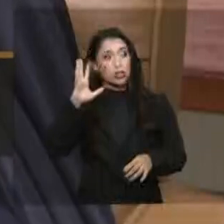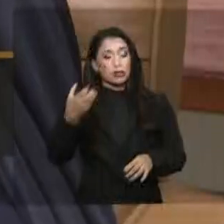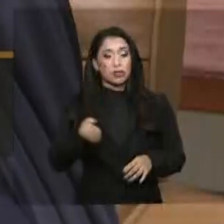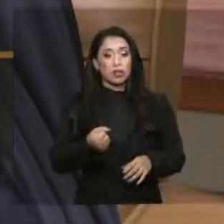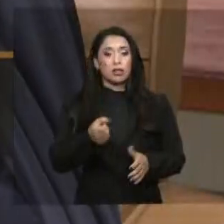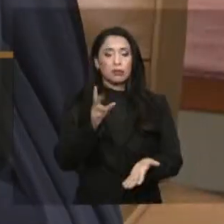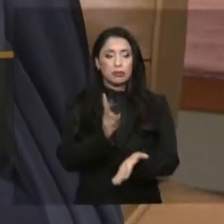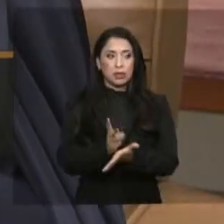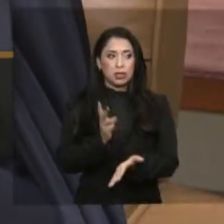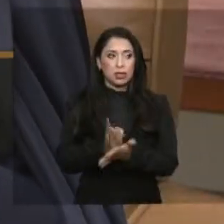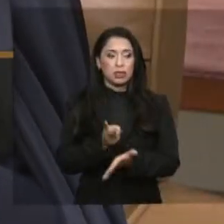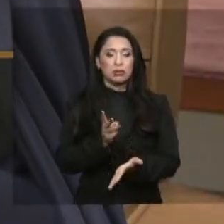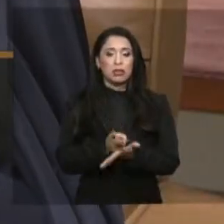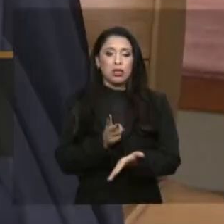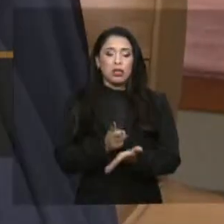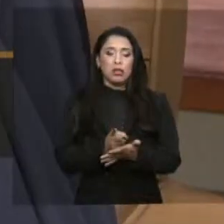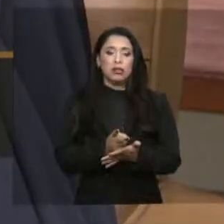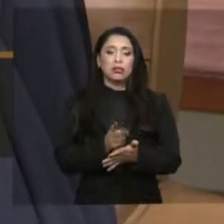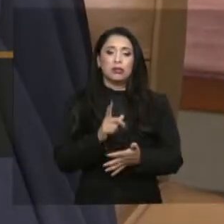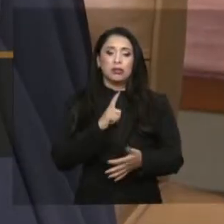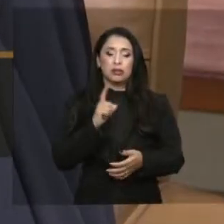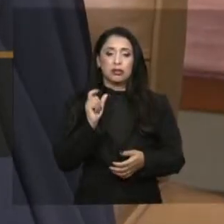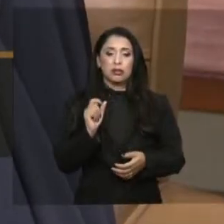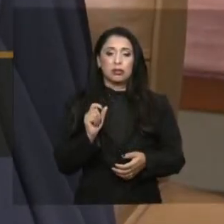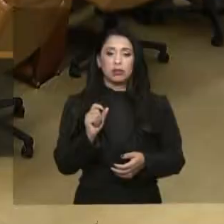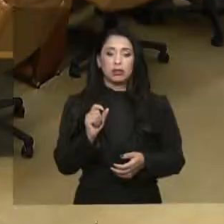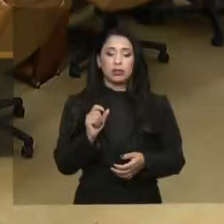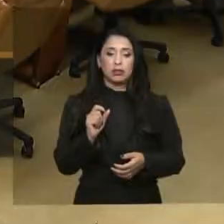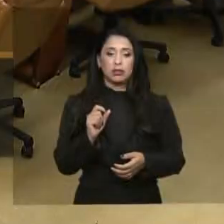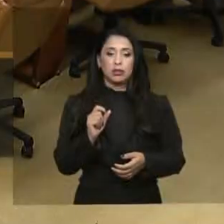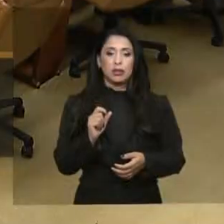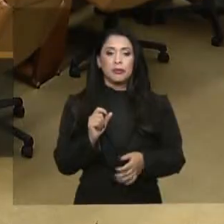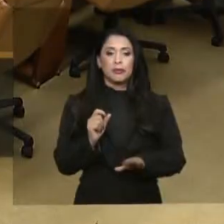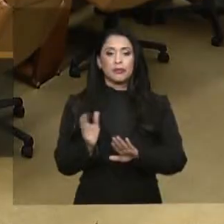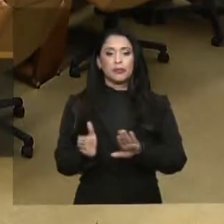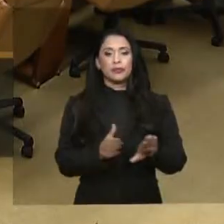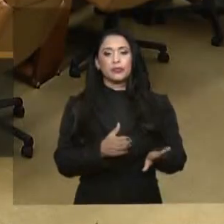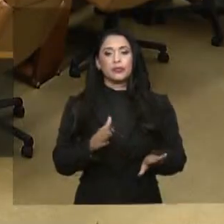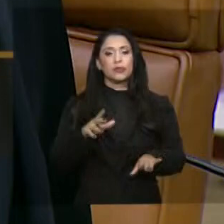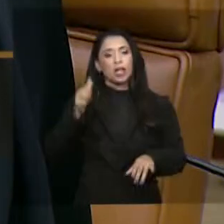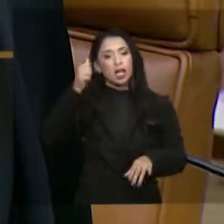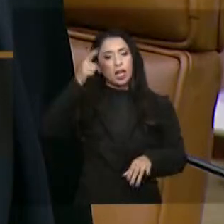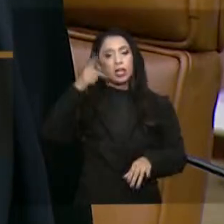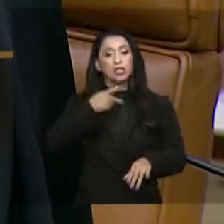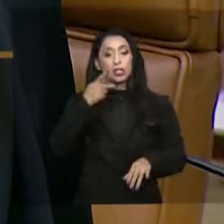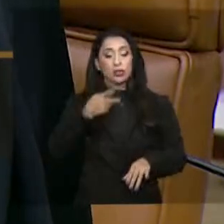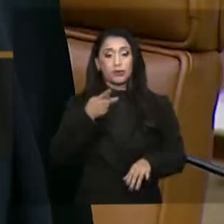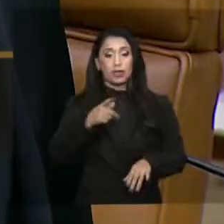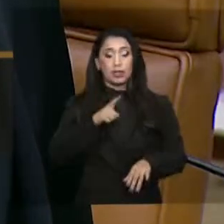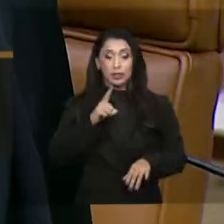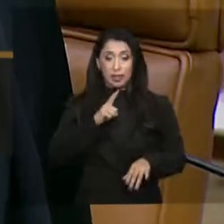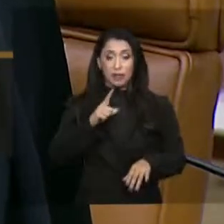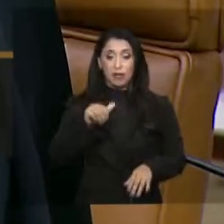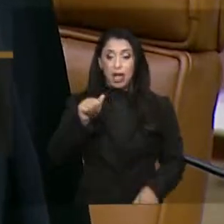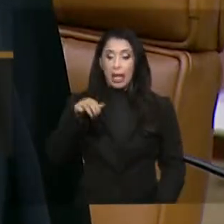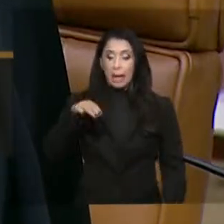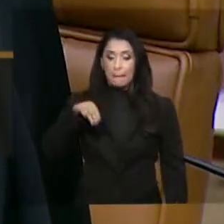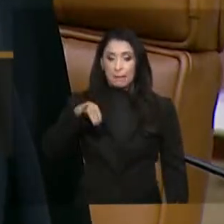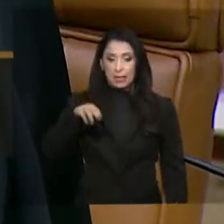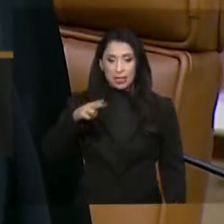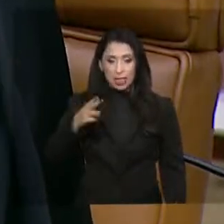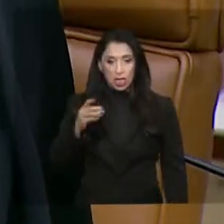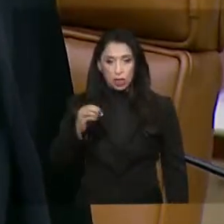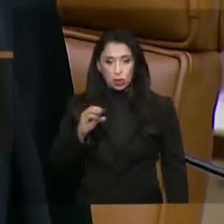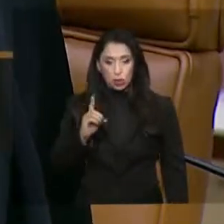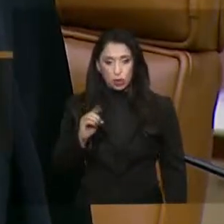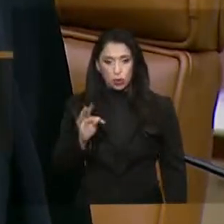mantença do ato, eventualmente... Nós tivemos recentemente, Sr. Mar, na questão do amianto, o empate em